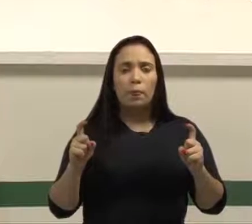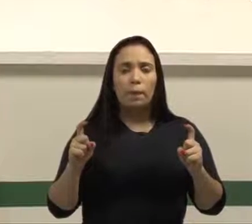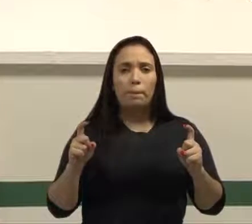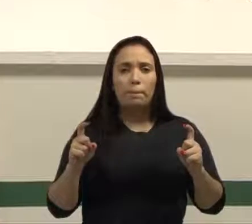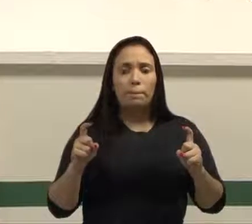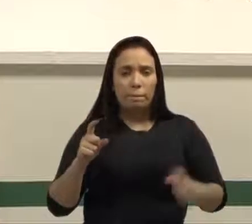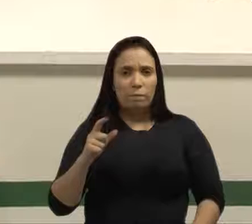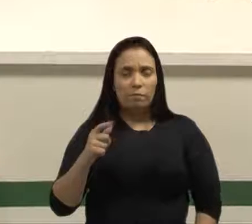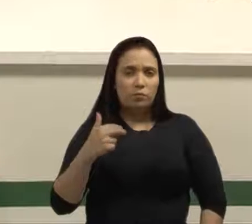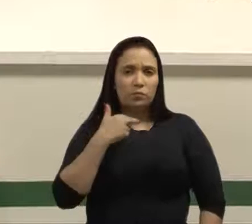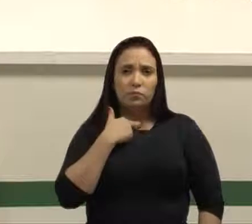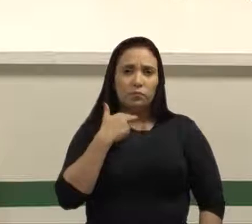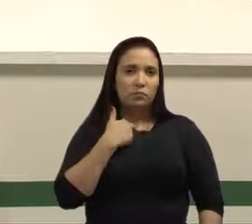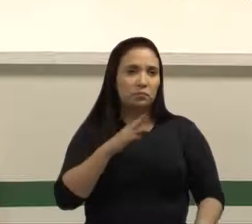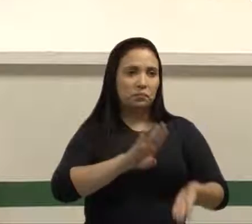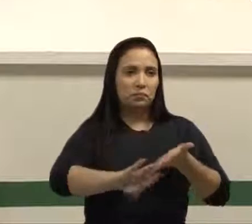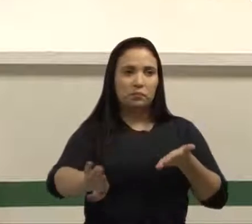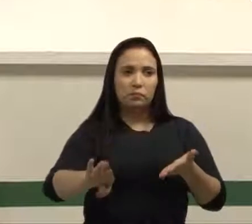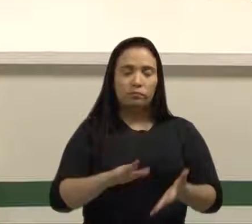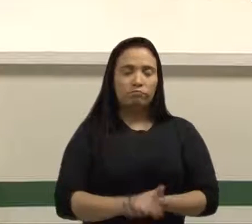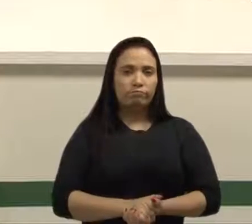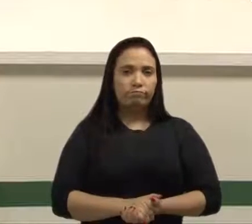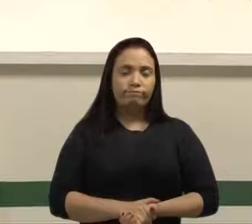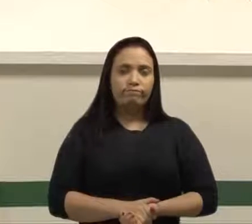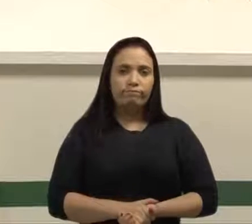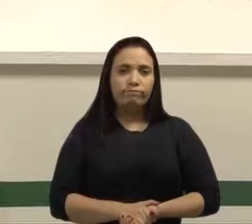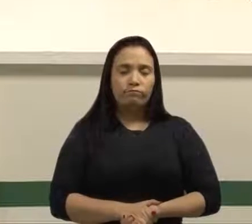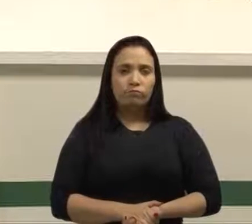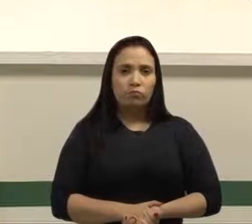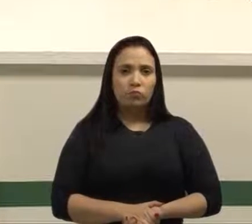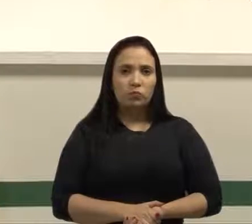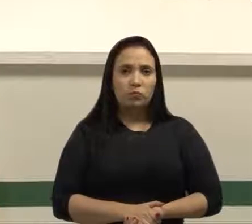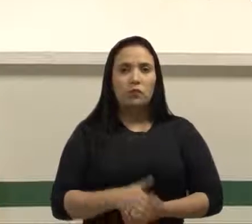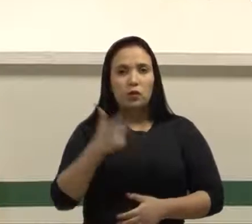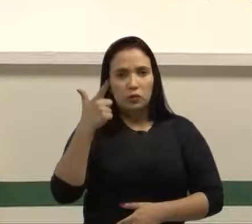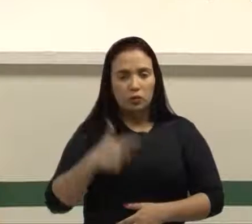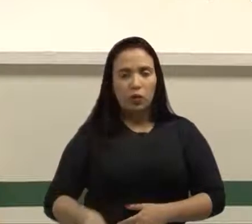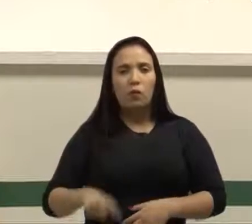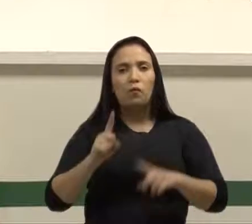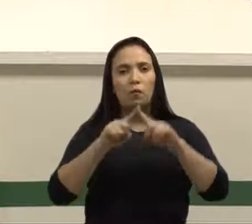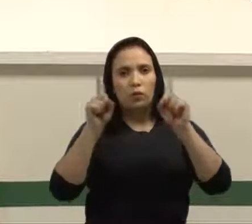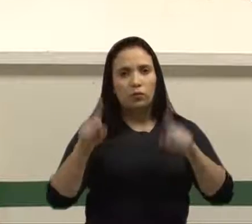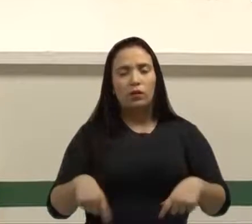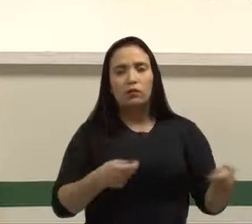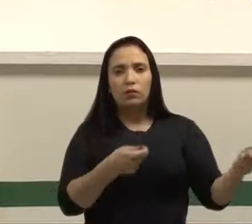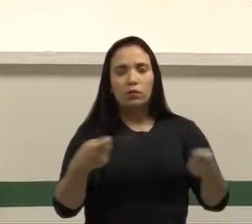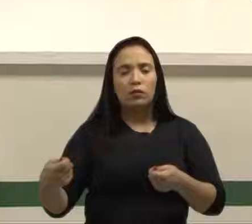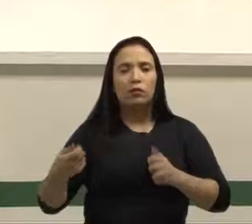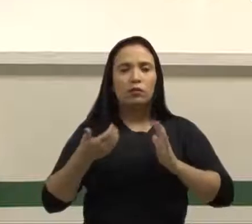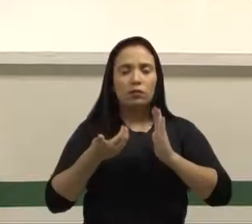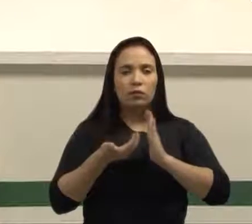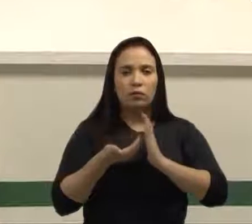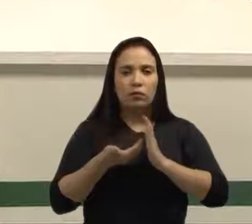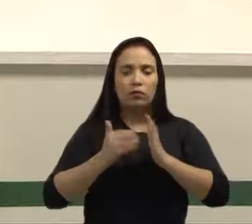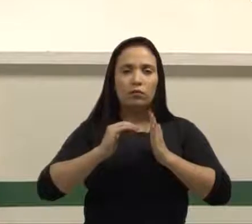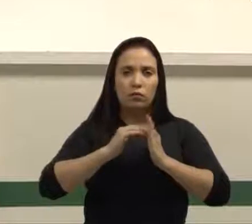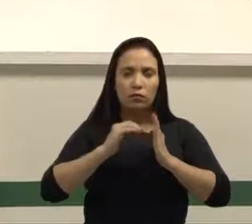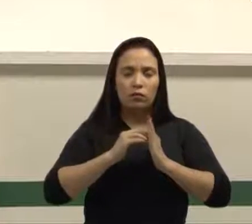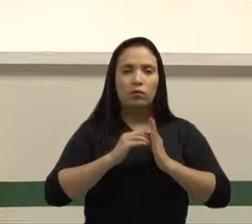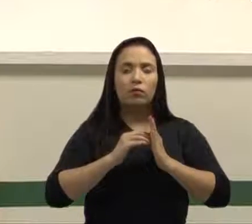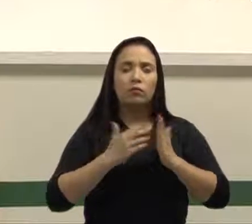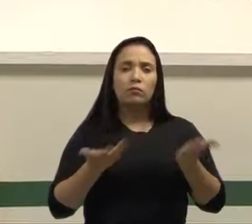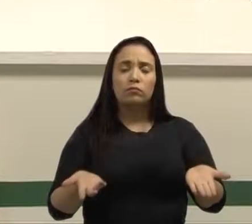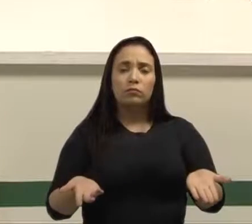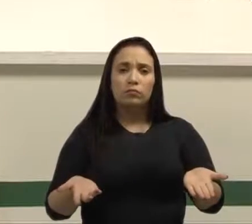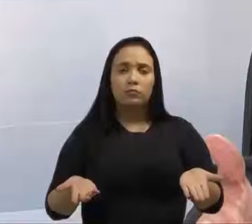não tem poder de retirá-lo, não. Sem dúvida que não. Mas... Vou mandar de novo para o Congresso Nacional? Mas desnuda